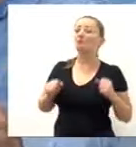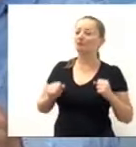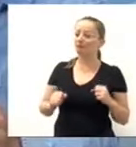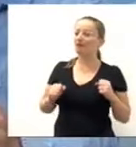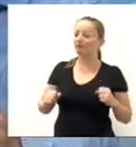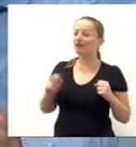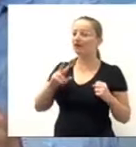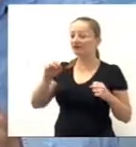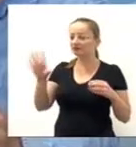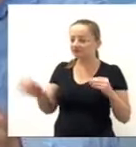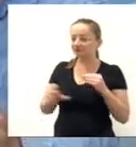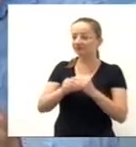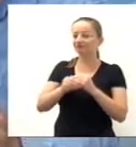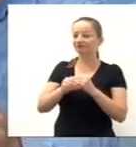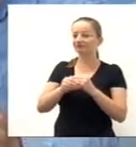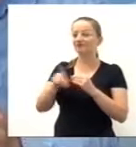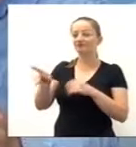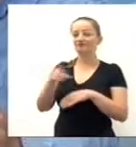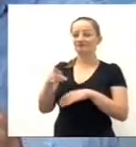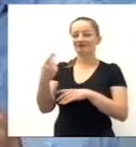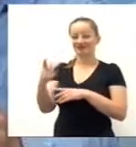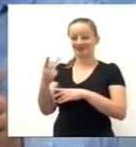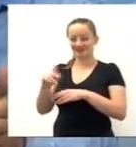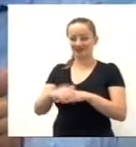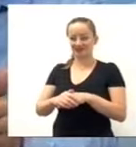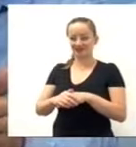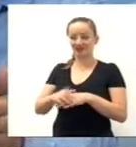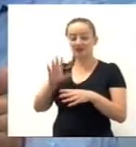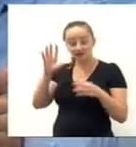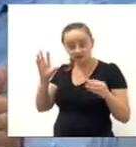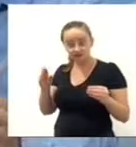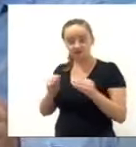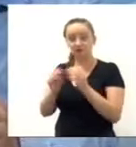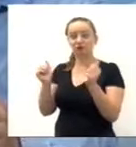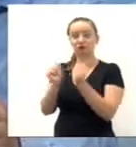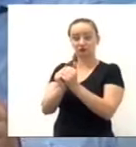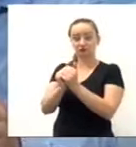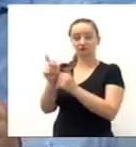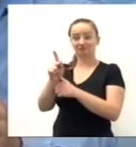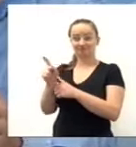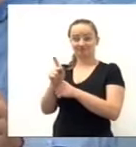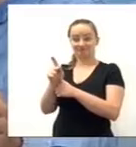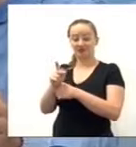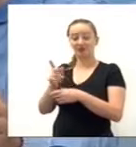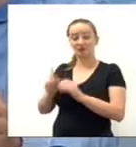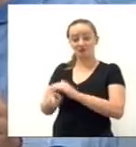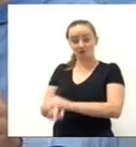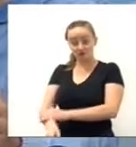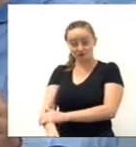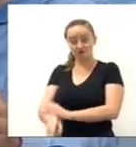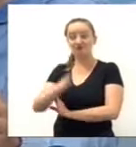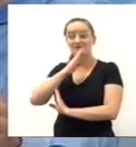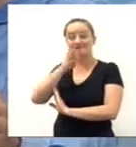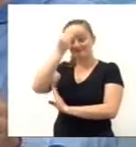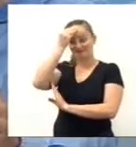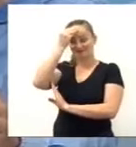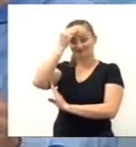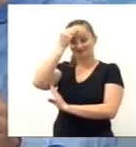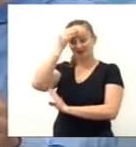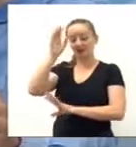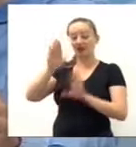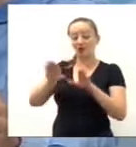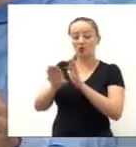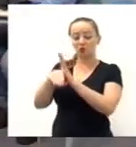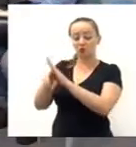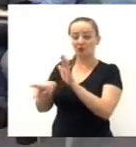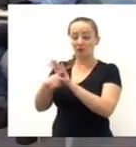deve ser complementado pelo seu professor, para você consolidar e até aprofundar esses conhecimentos. Porque para abordar alguns conceitos